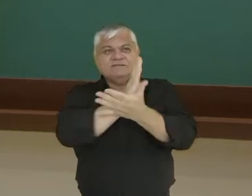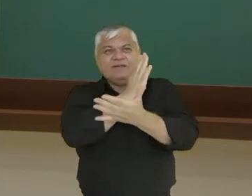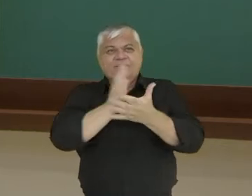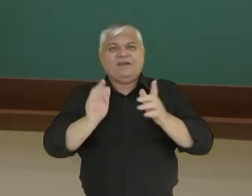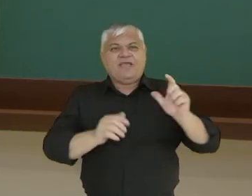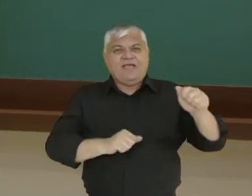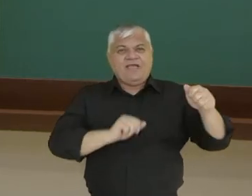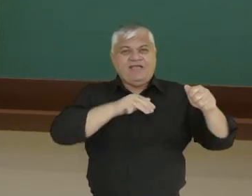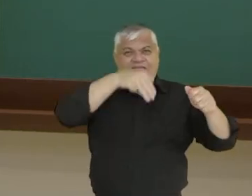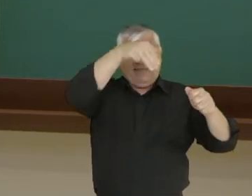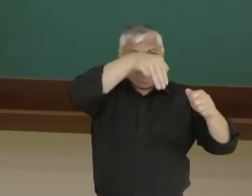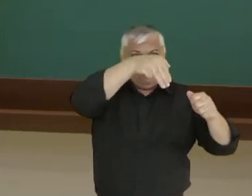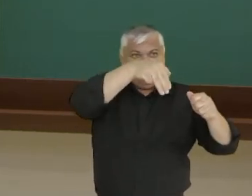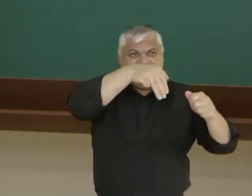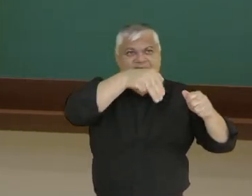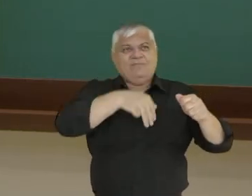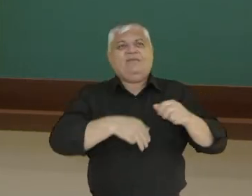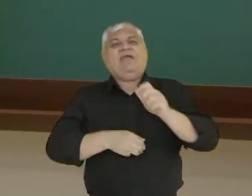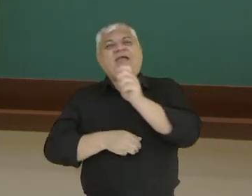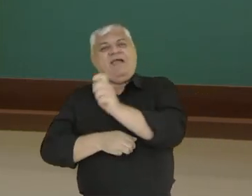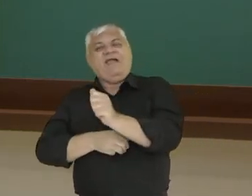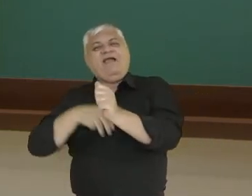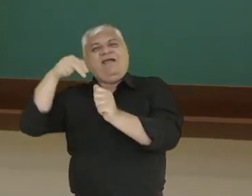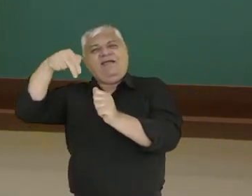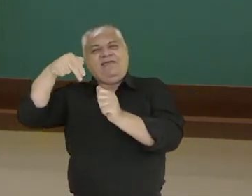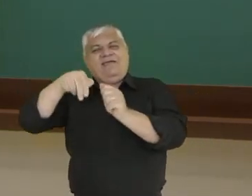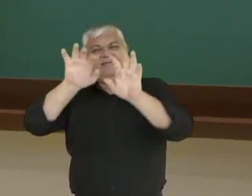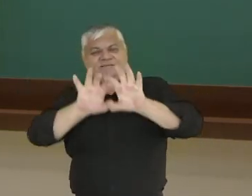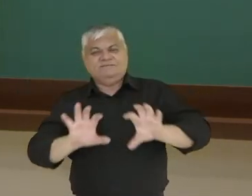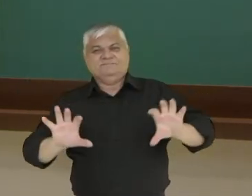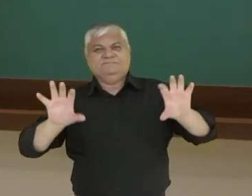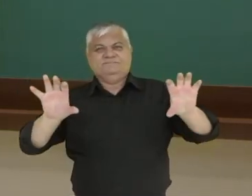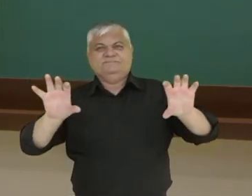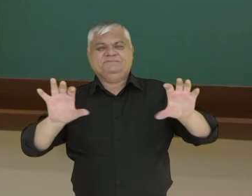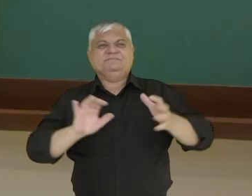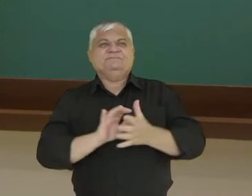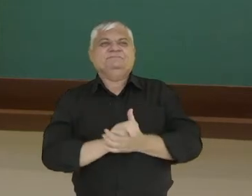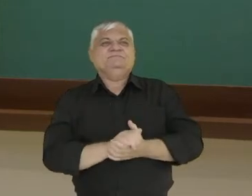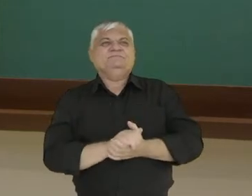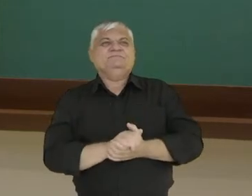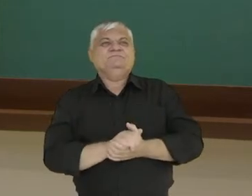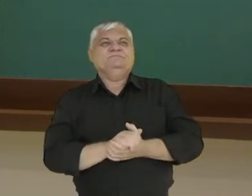de M na A chamei de M, log de N na A chamei de N.